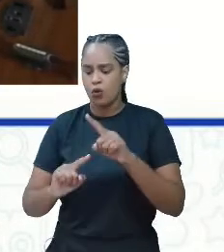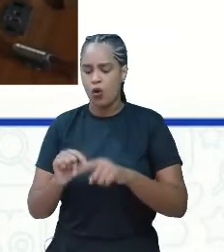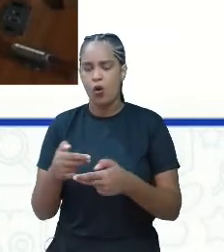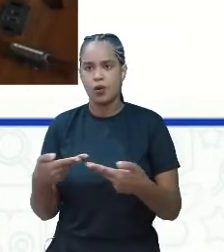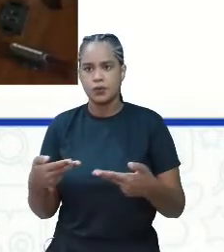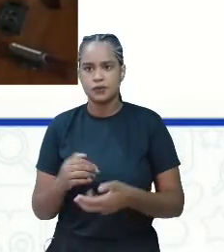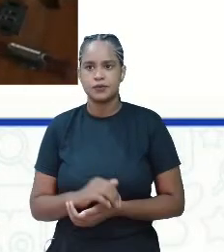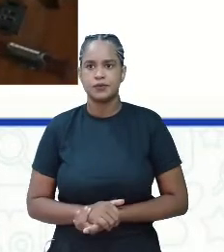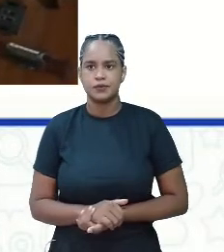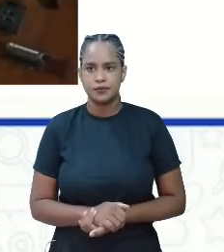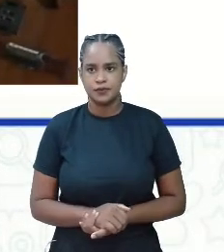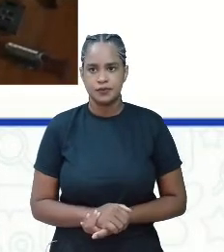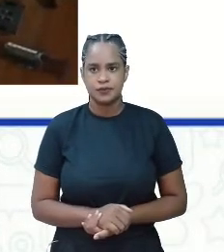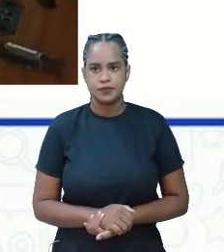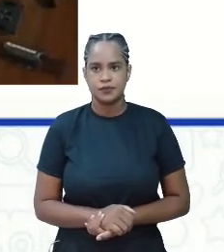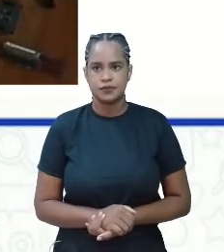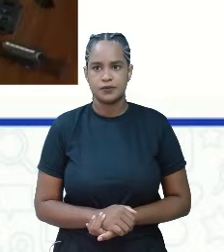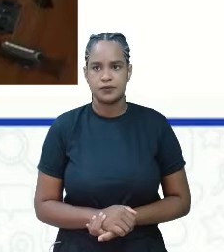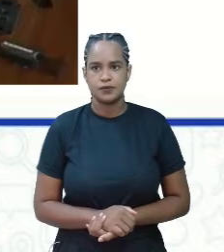pernambucano,